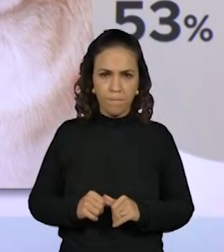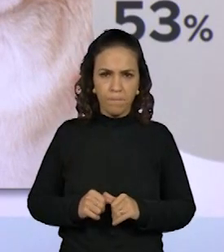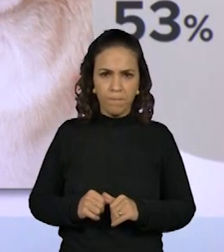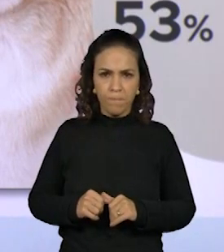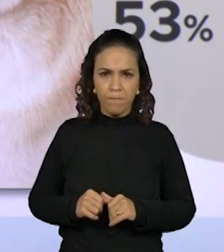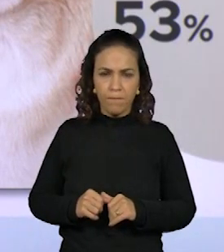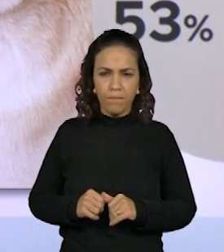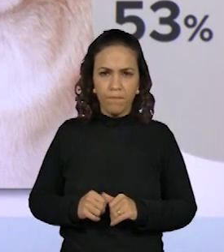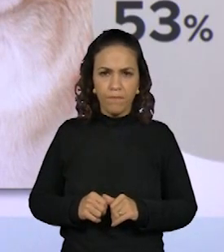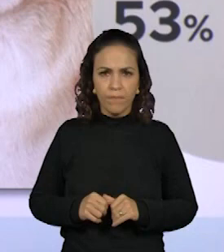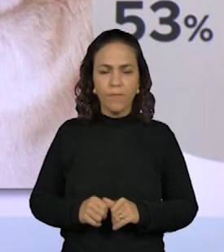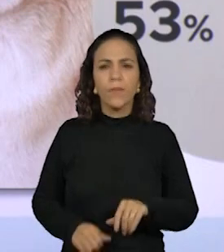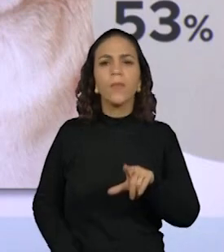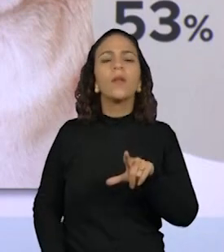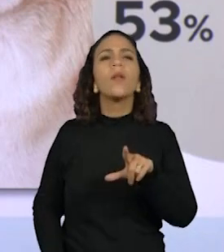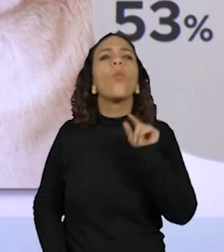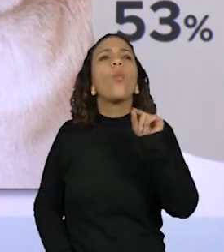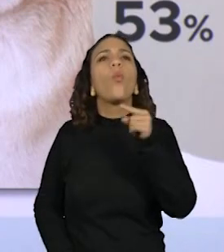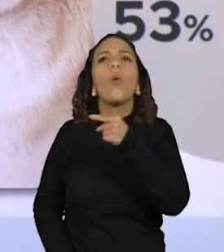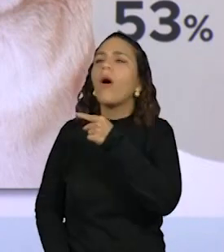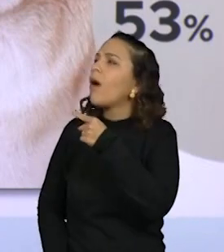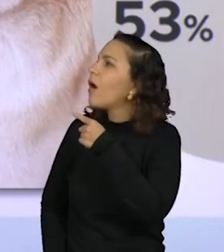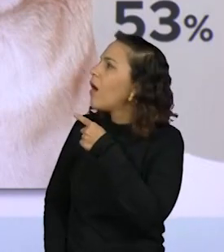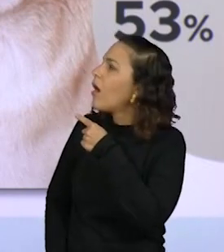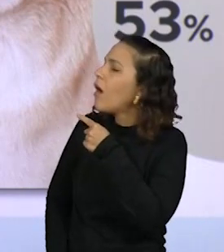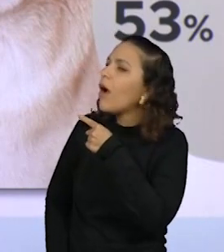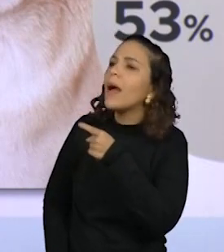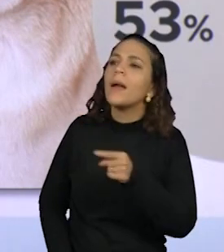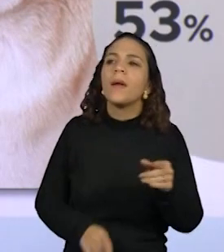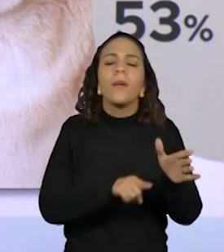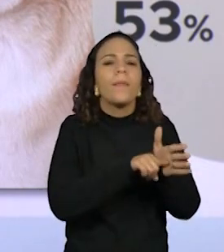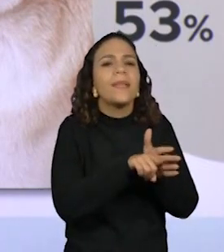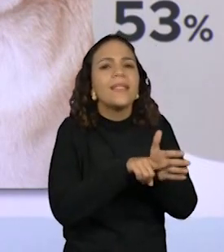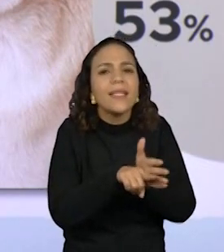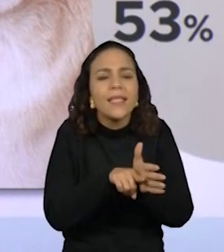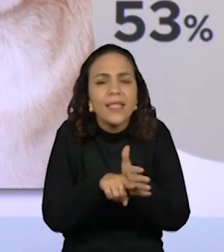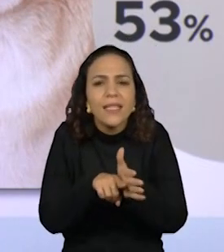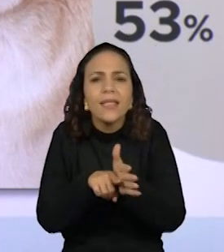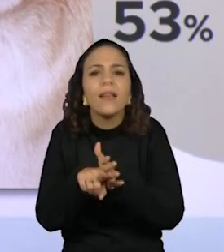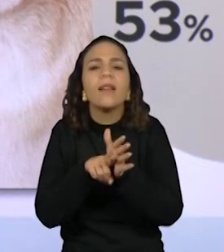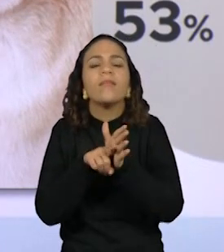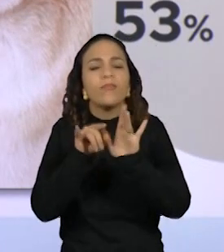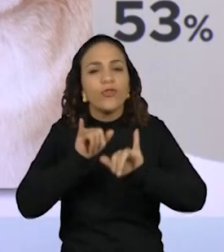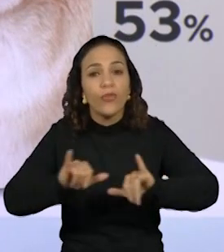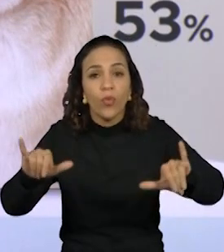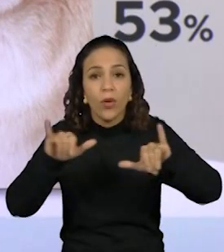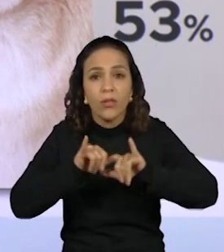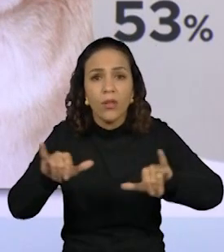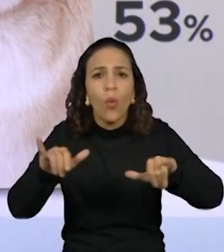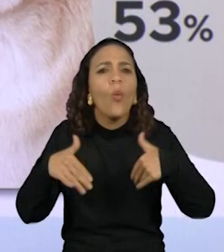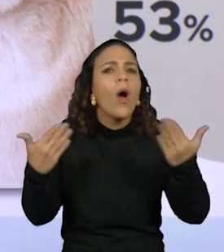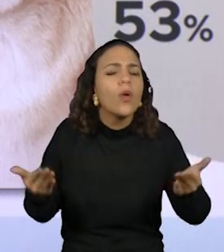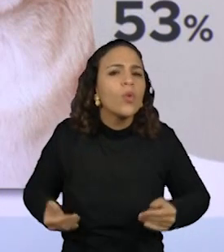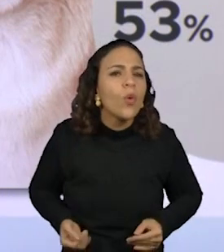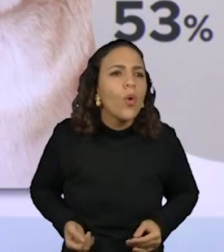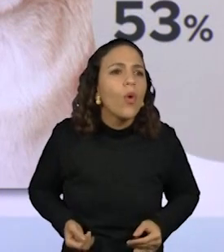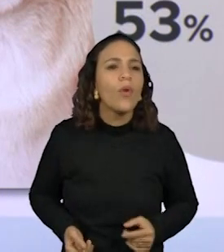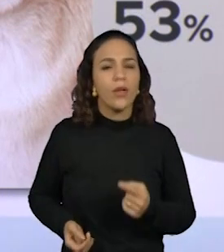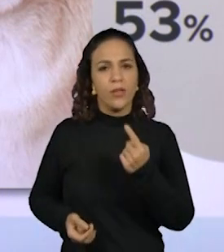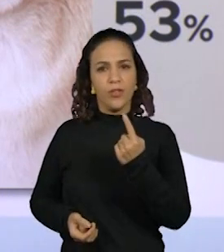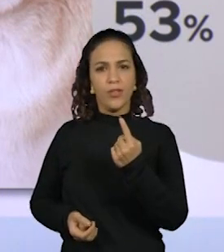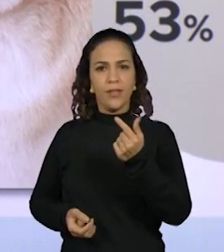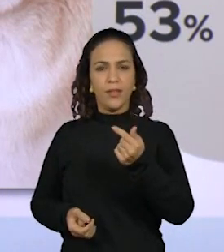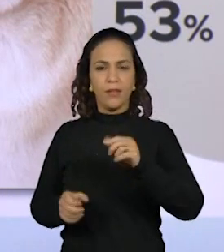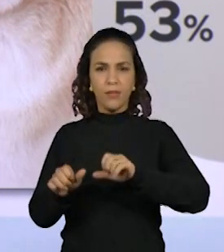é que eu li? Uma divulgação de uma pesquisa. Uma pesquisa que aconteceu quando? 17